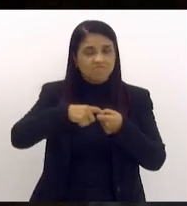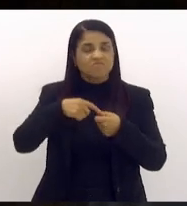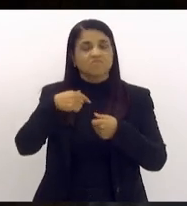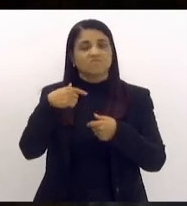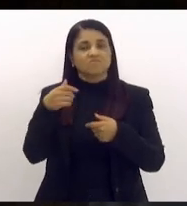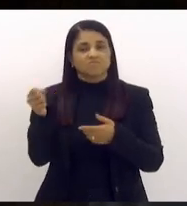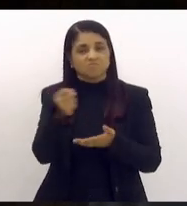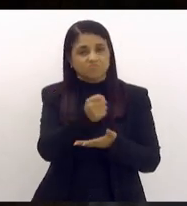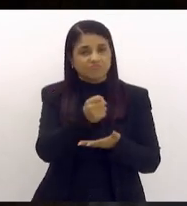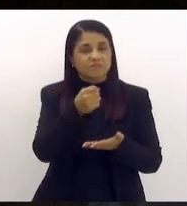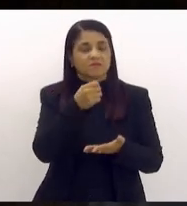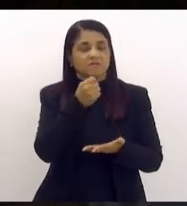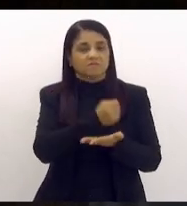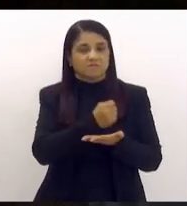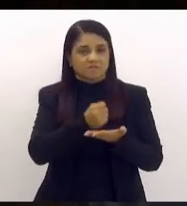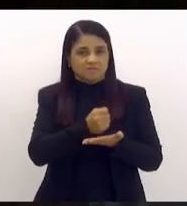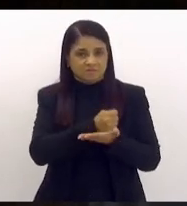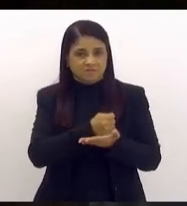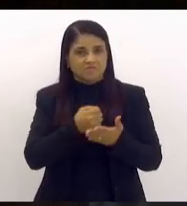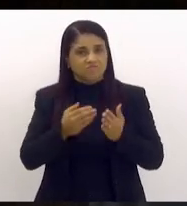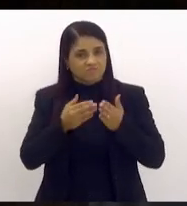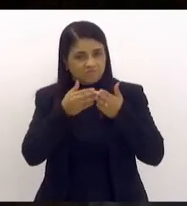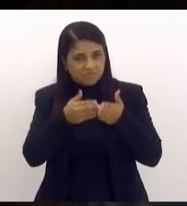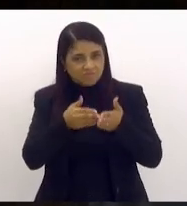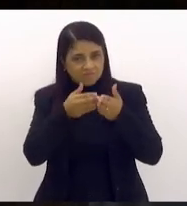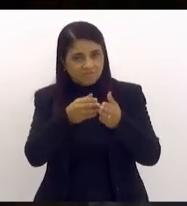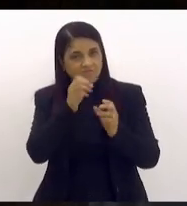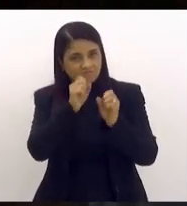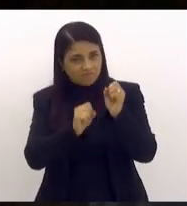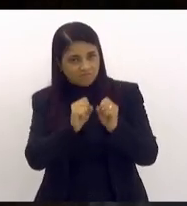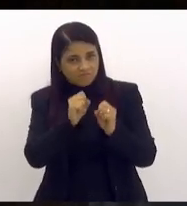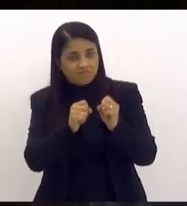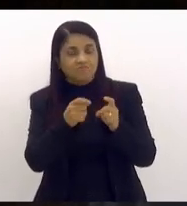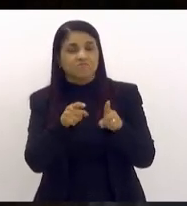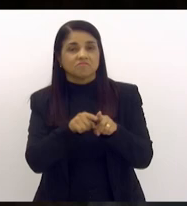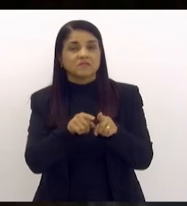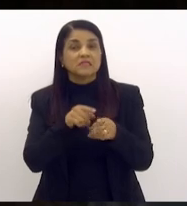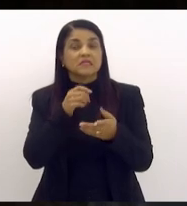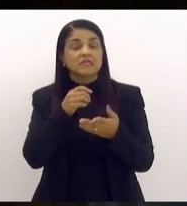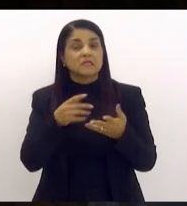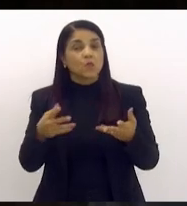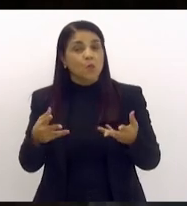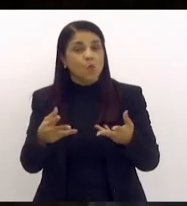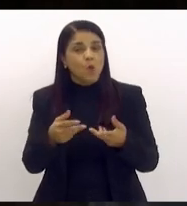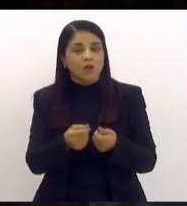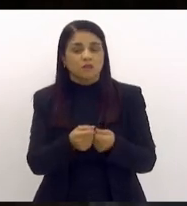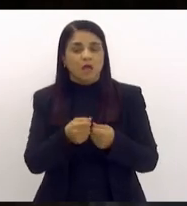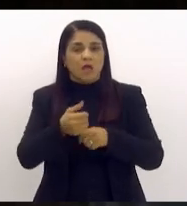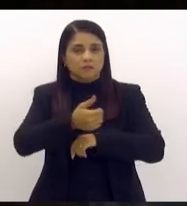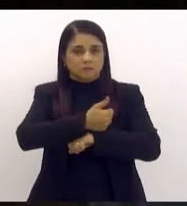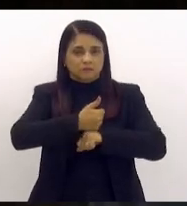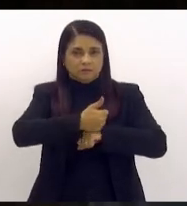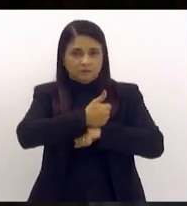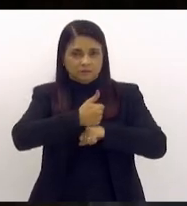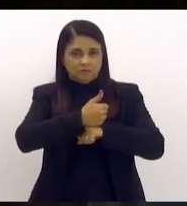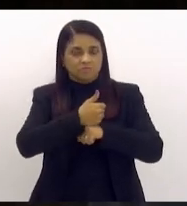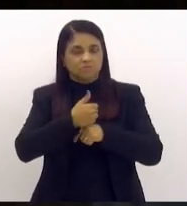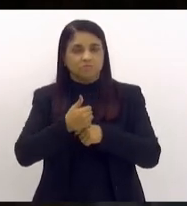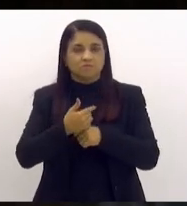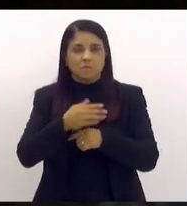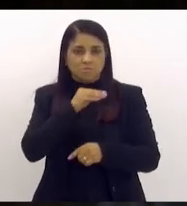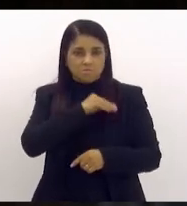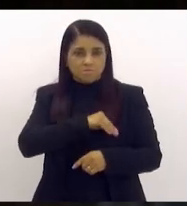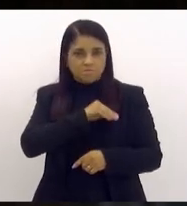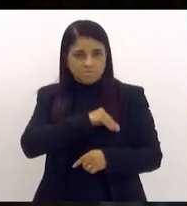naval precisa retomar pelo fato de que esses empregos São empregos de qualidade muito melhor que são capazes de gerar